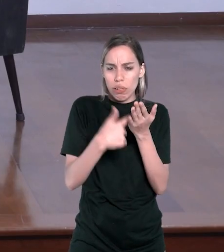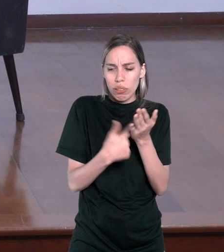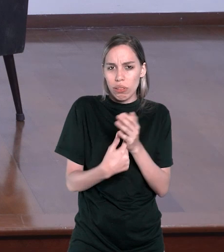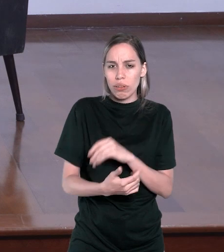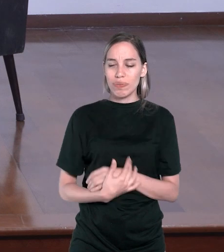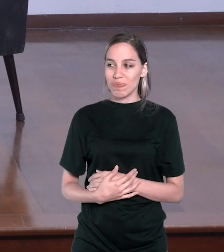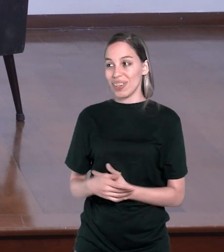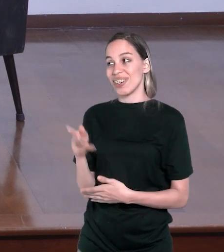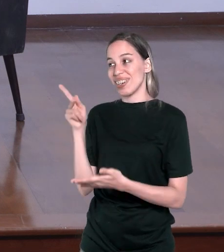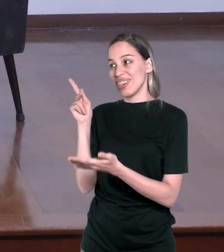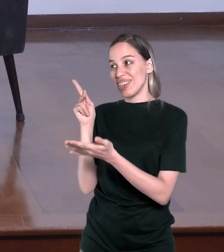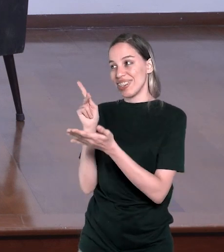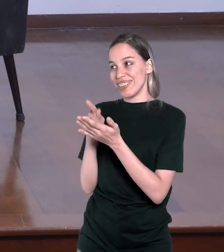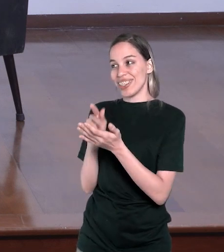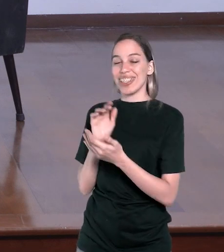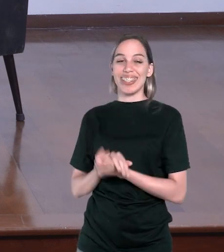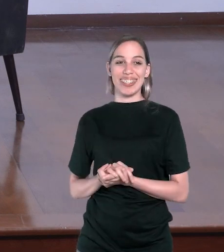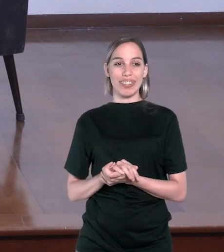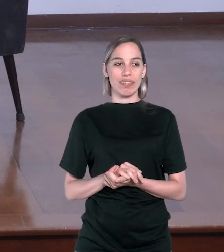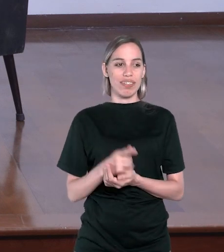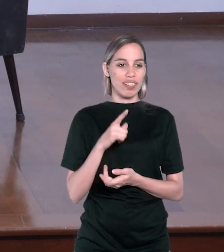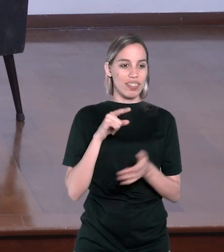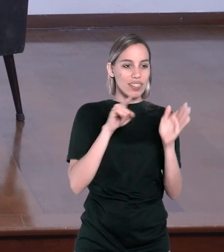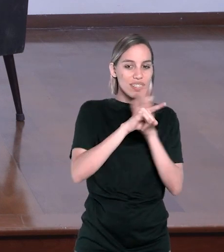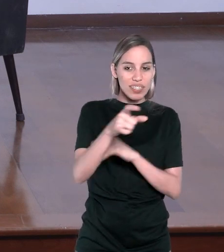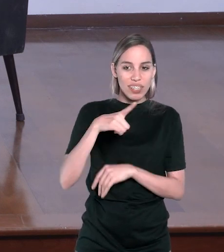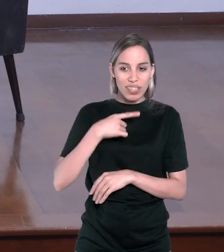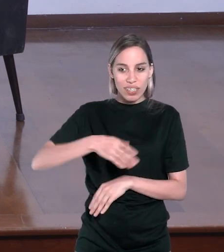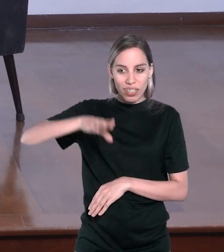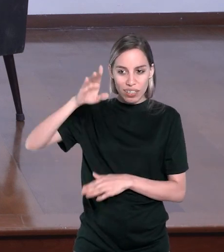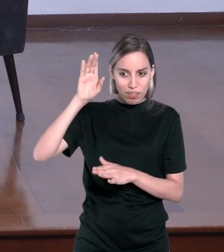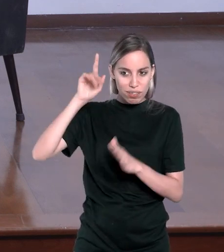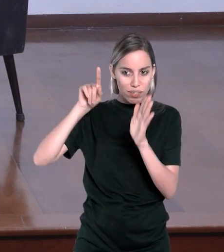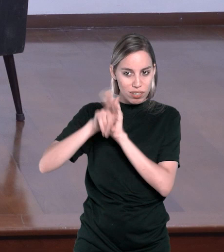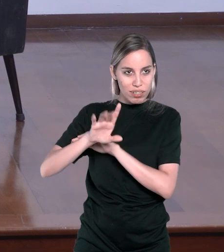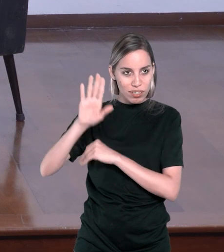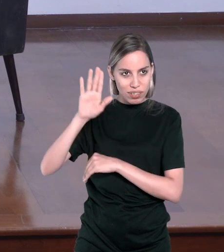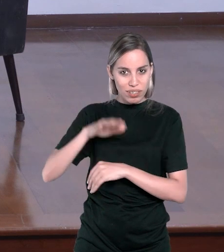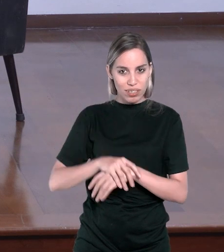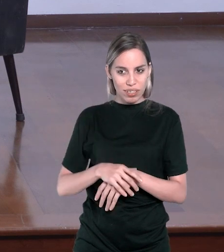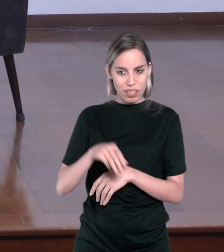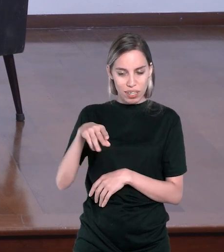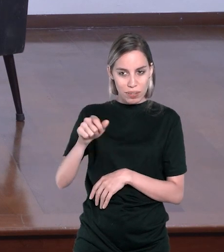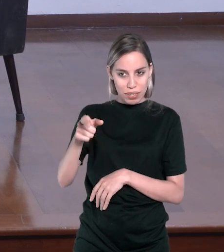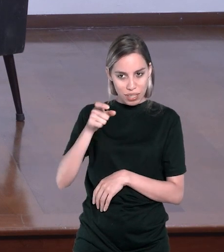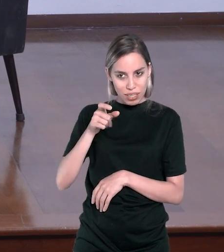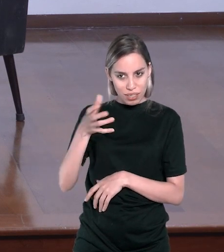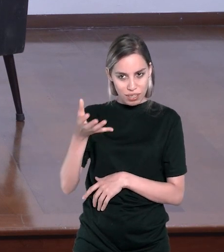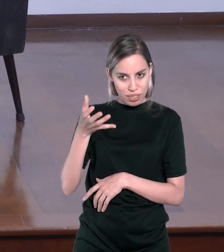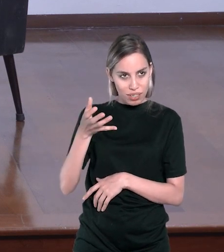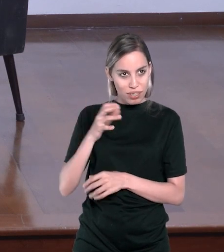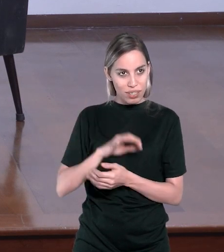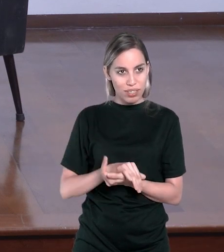Obrigado. Mais alguém atrás? Um homem na plateia assume o microfone para fazer uma pergunta. Você